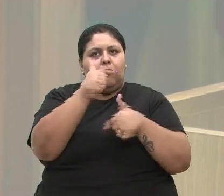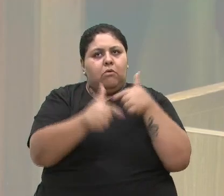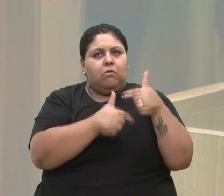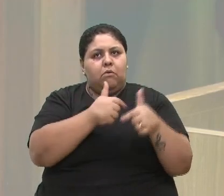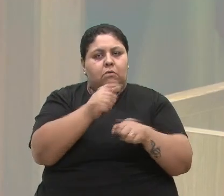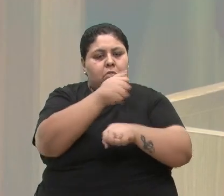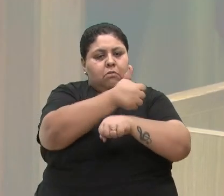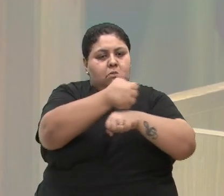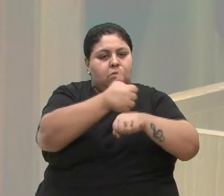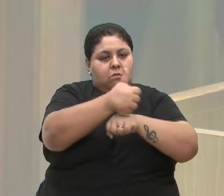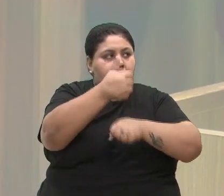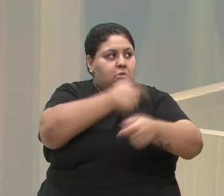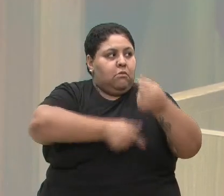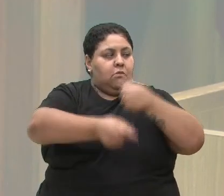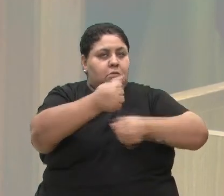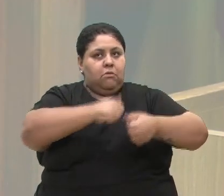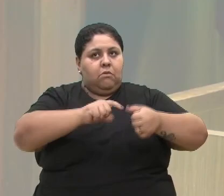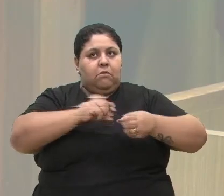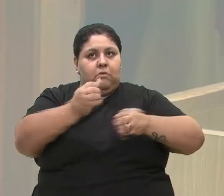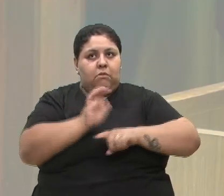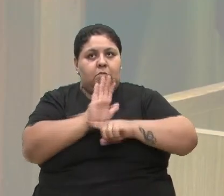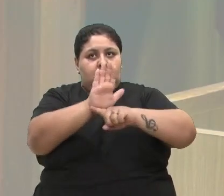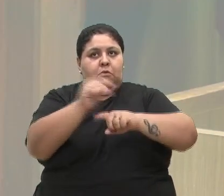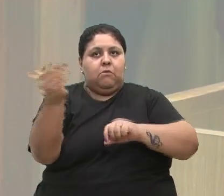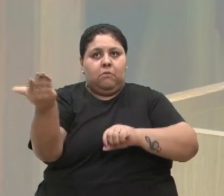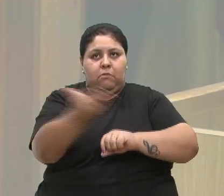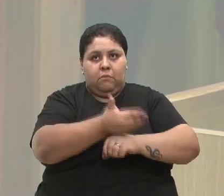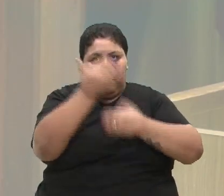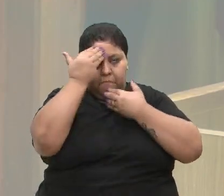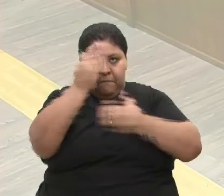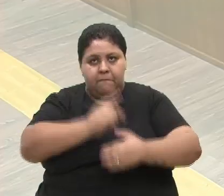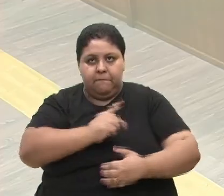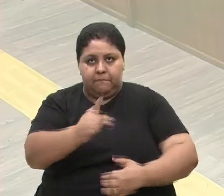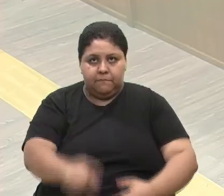de economista, porque tem muito a contribuir conosco. Obrigado, senhora presidente. Obrigada.